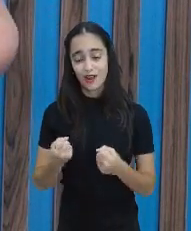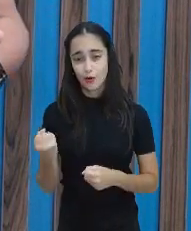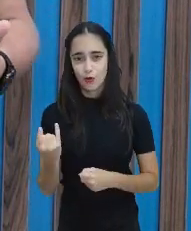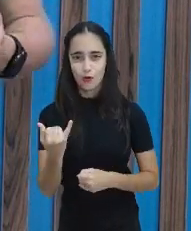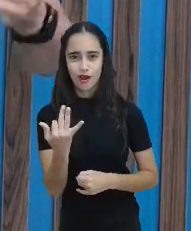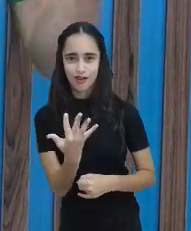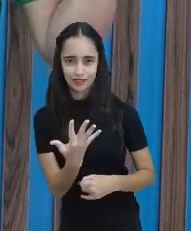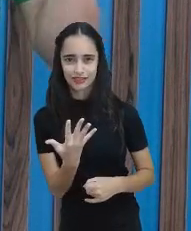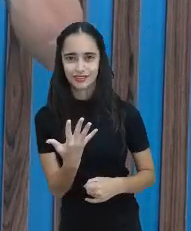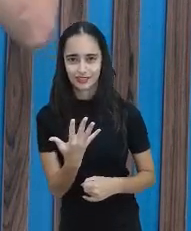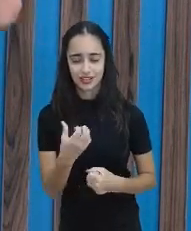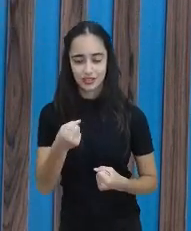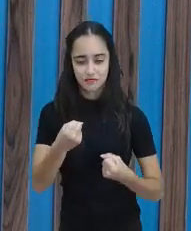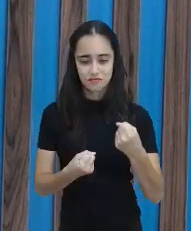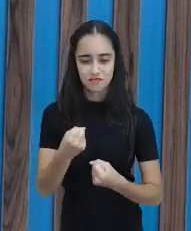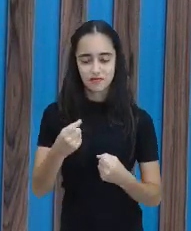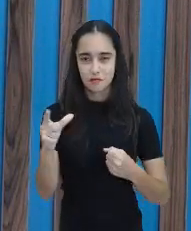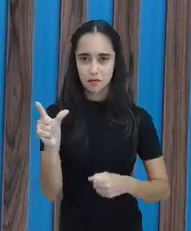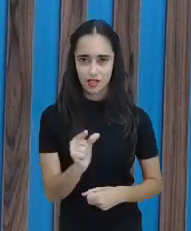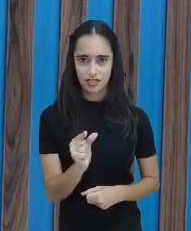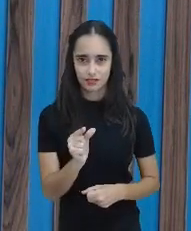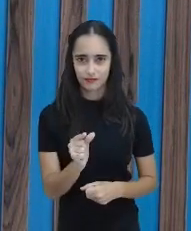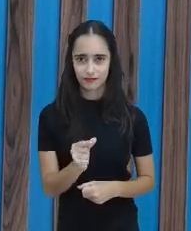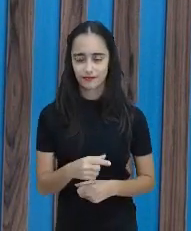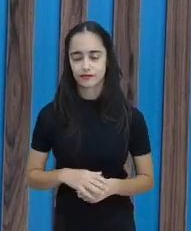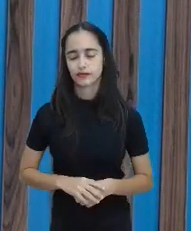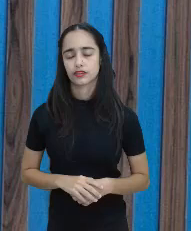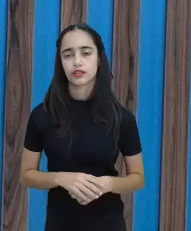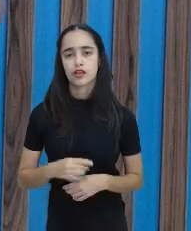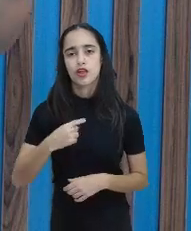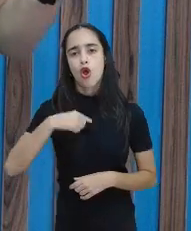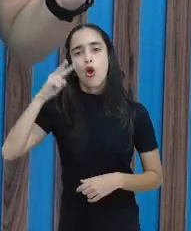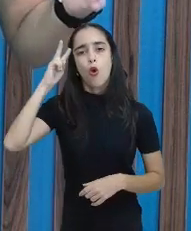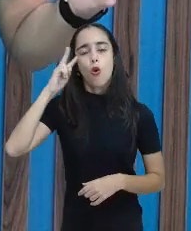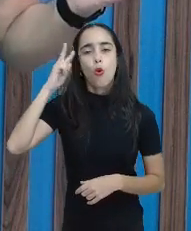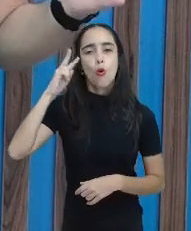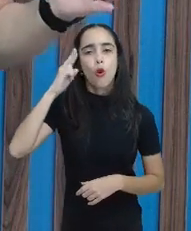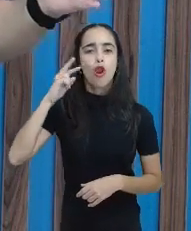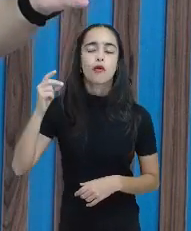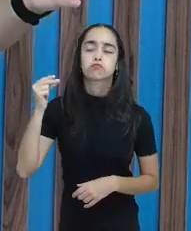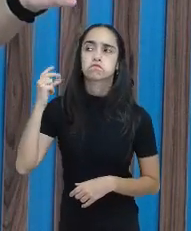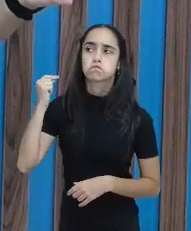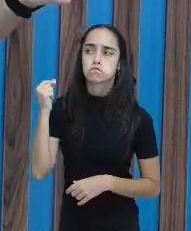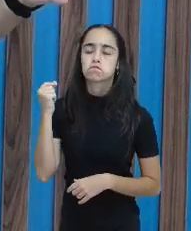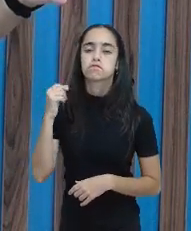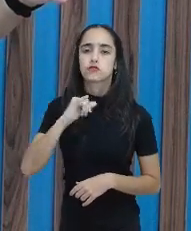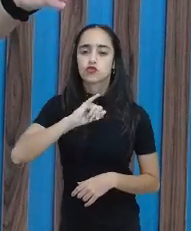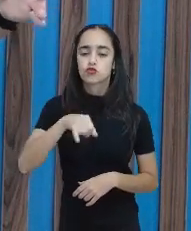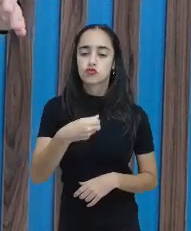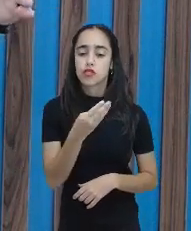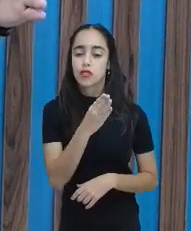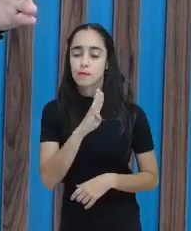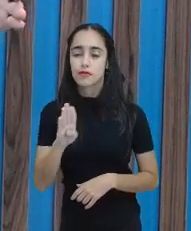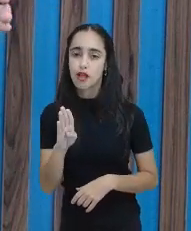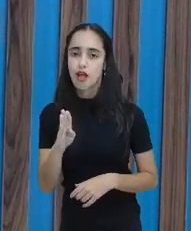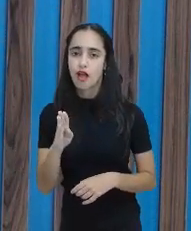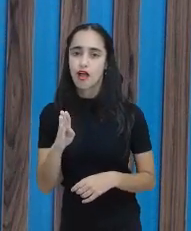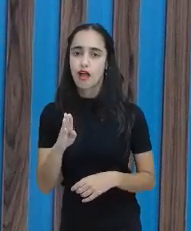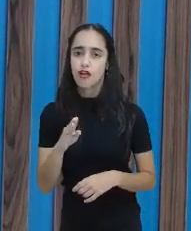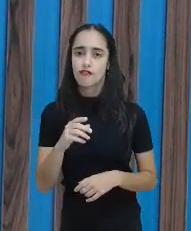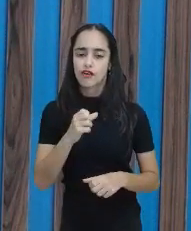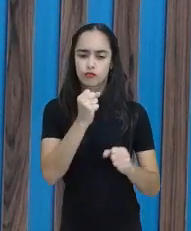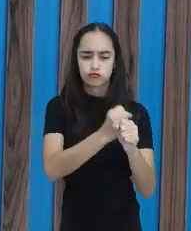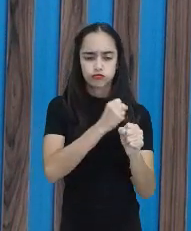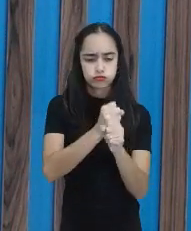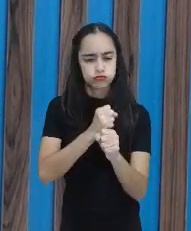né? Eu me lembro de uma época em que o Joana Bezerra, ele foi construído, não é, para ser um estacionamento onde as pessoas